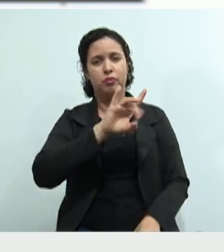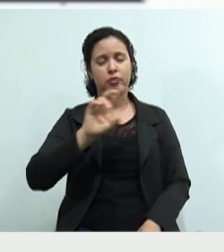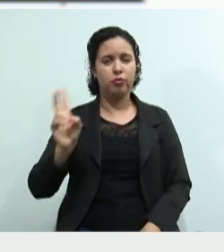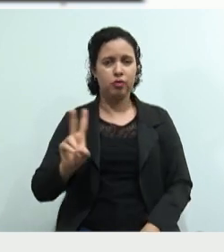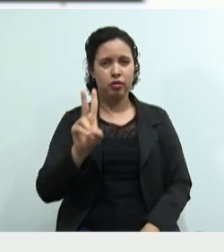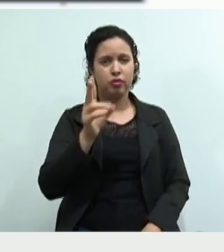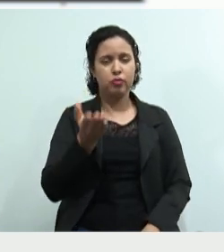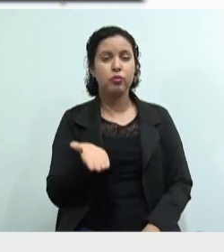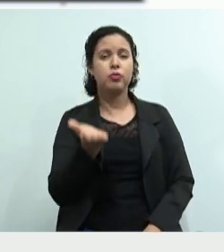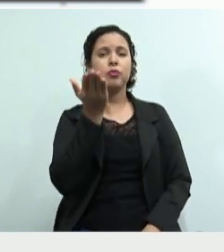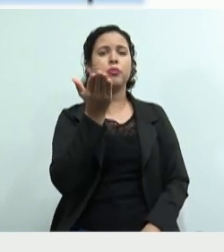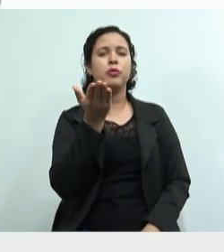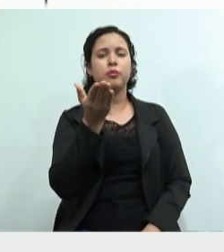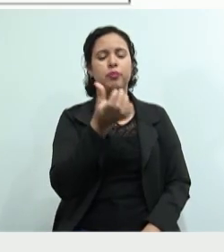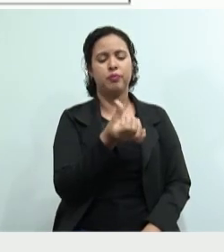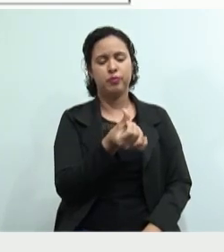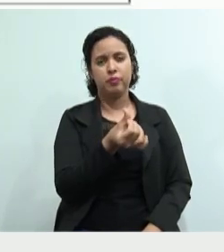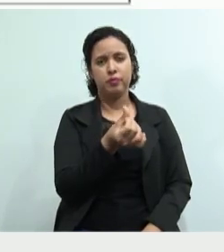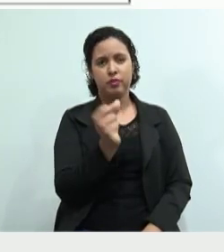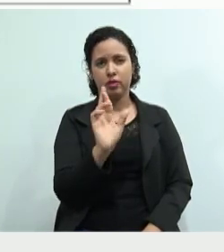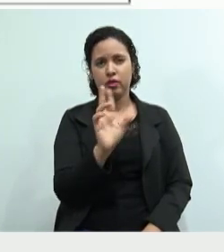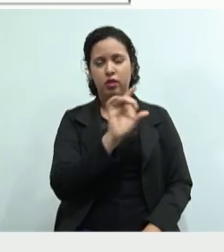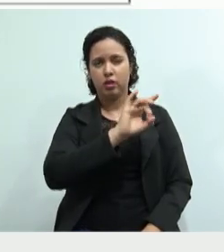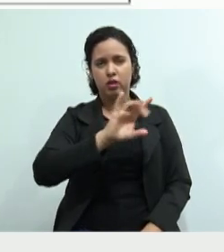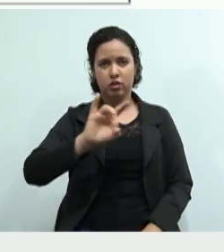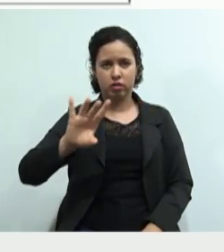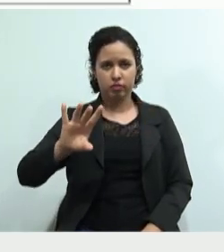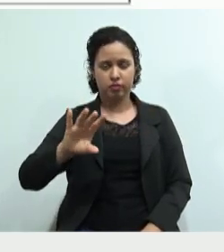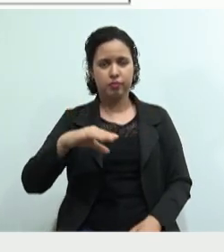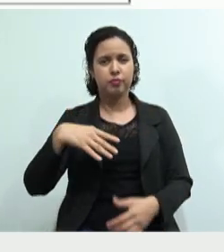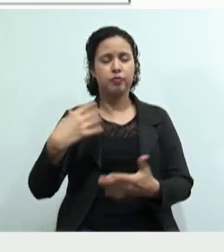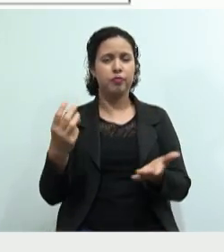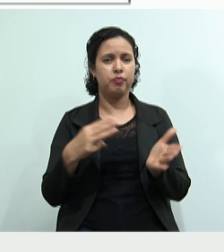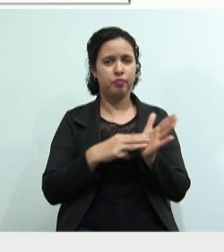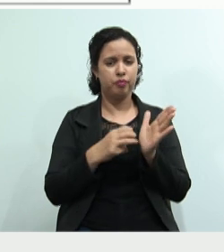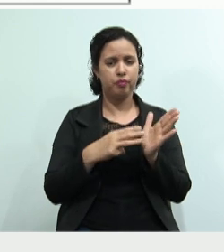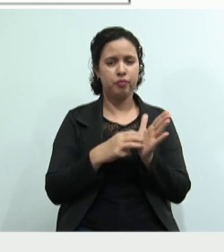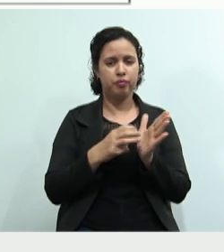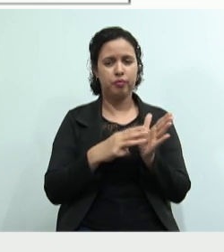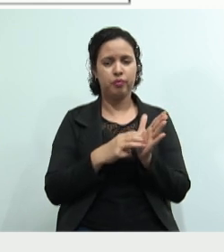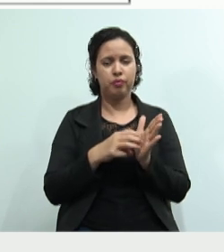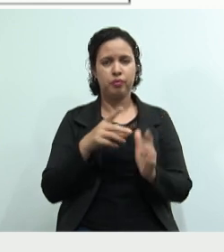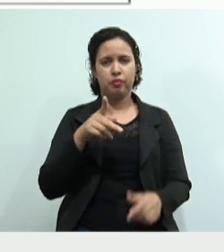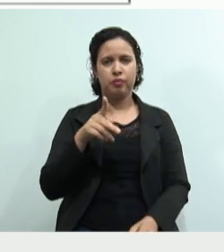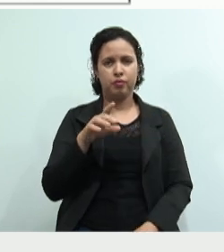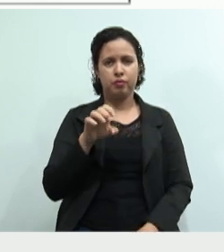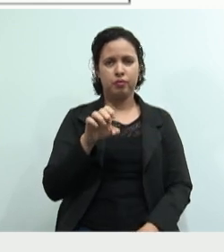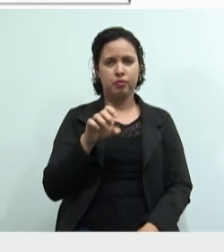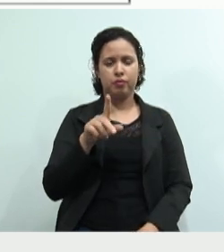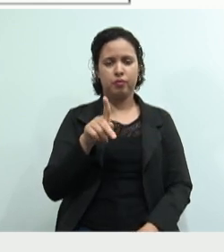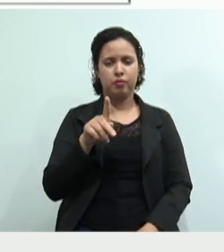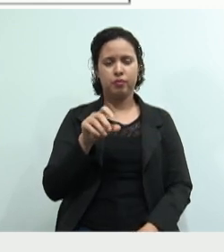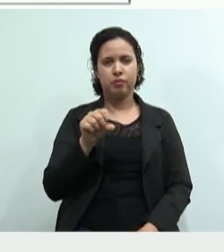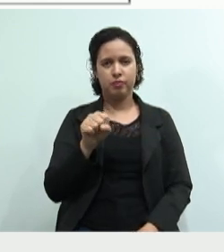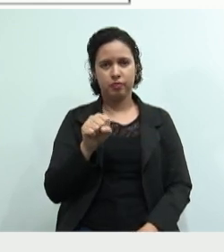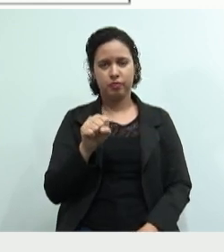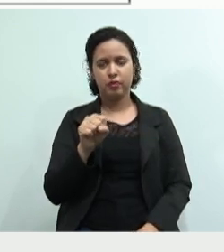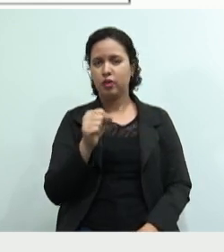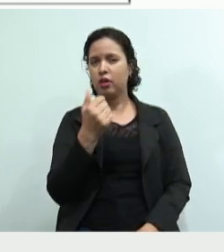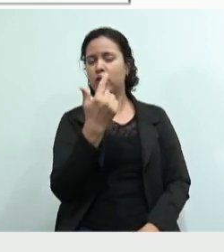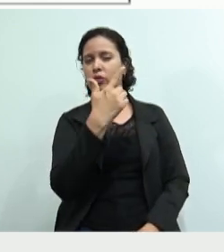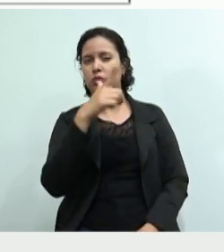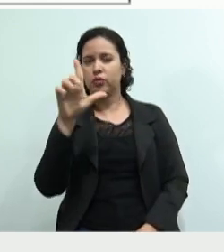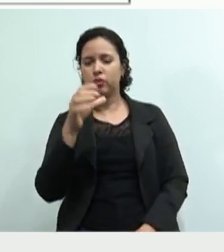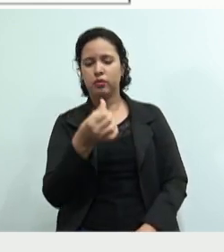R$ 6,00. Segundo a metodologia adotada através do PEPS, das próximas 60 peças que